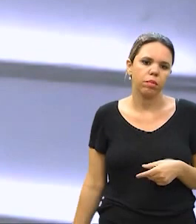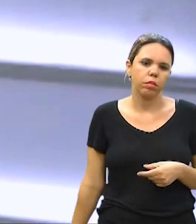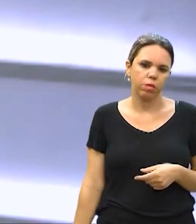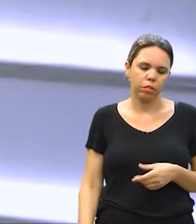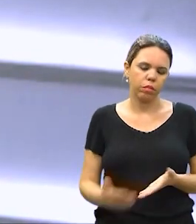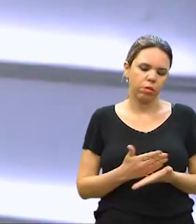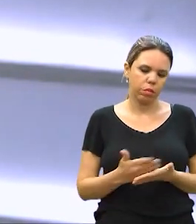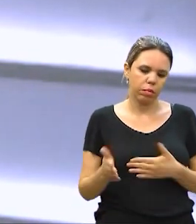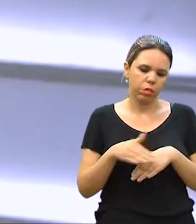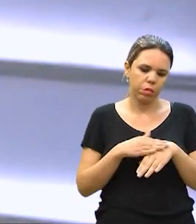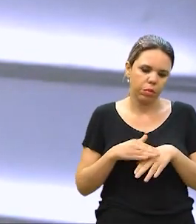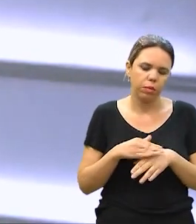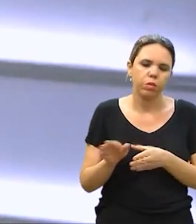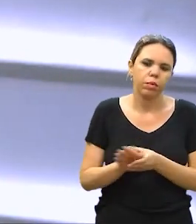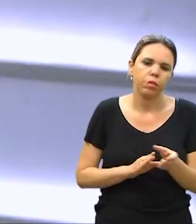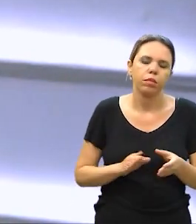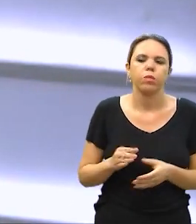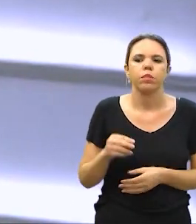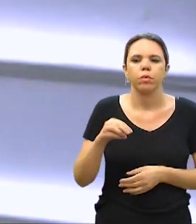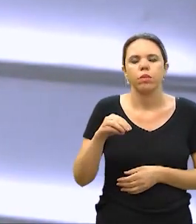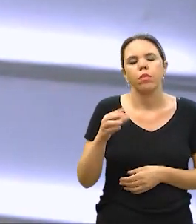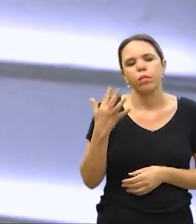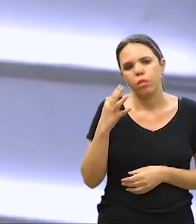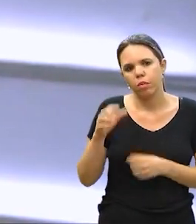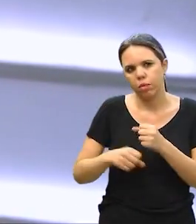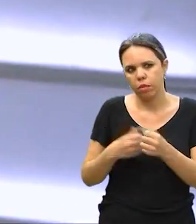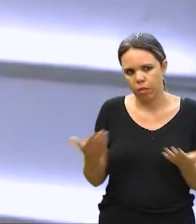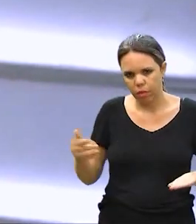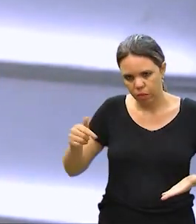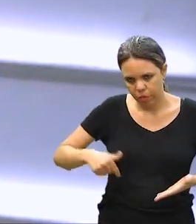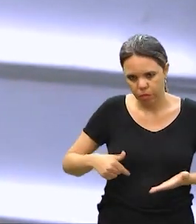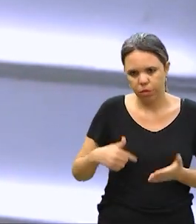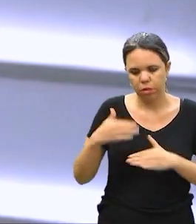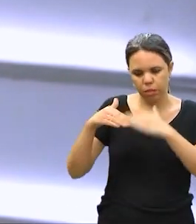gente começou a conversar com o Conselho, acho que ainda em fevereiro desse ano, então a gente foi